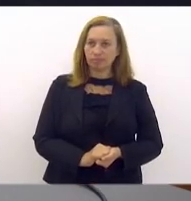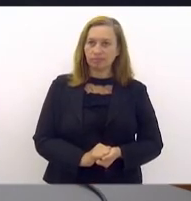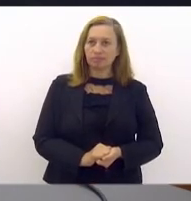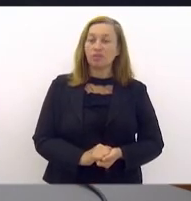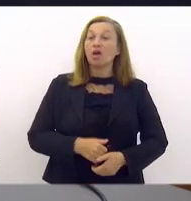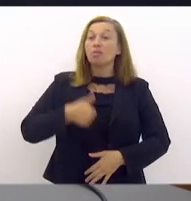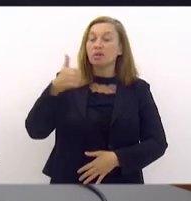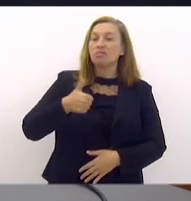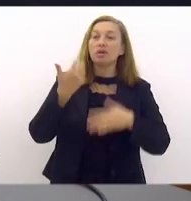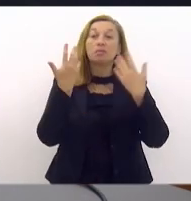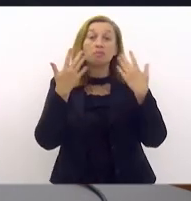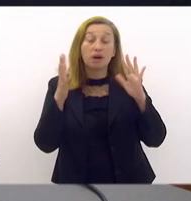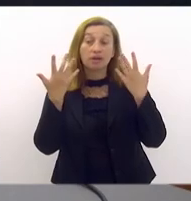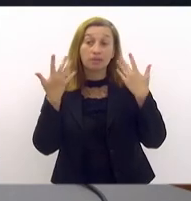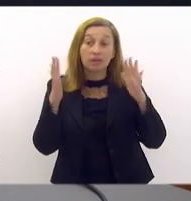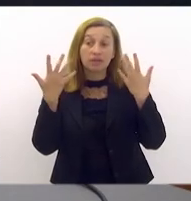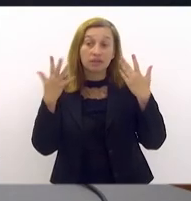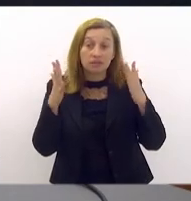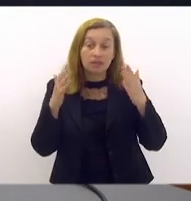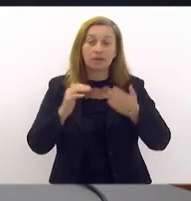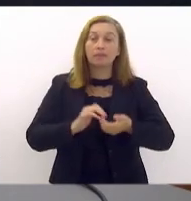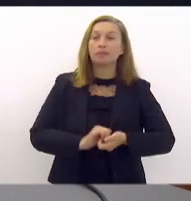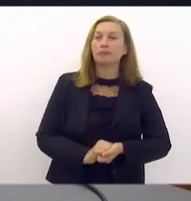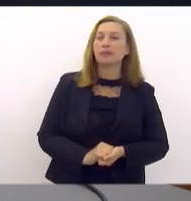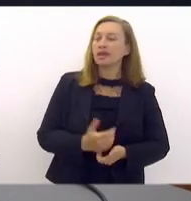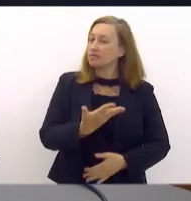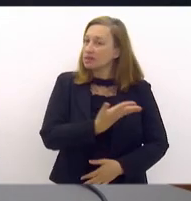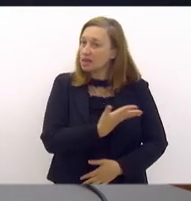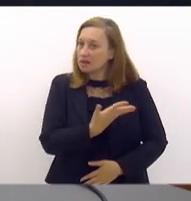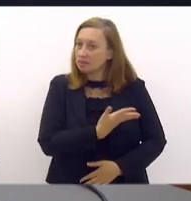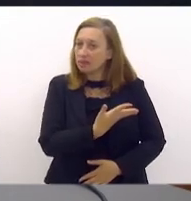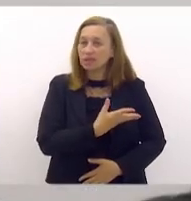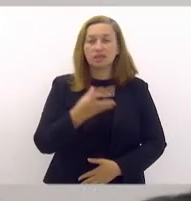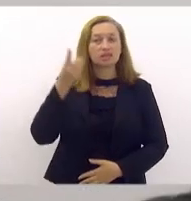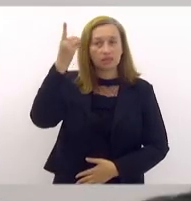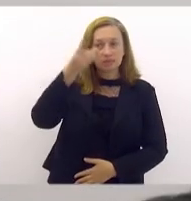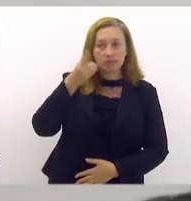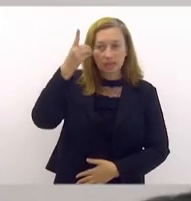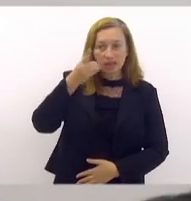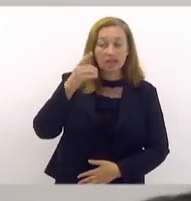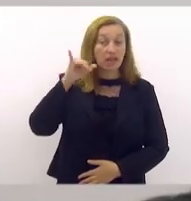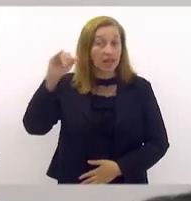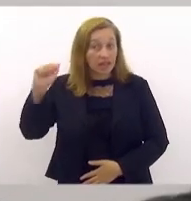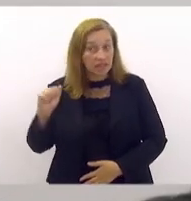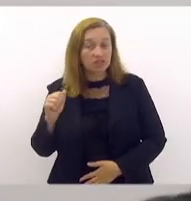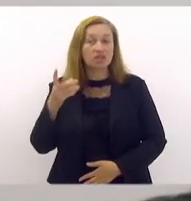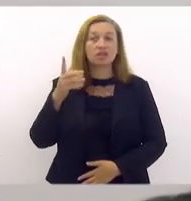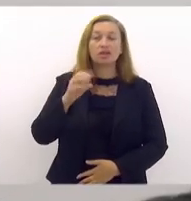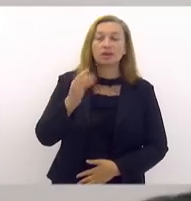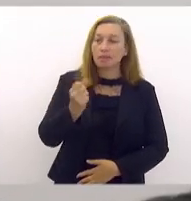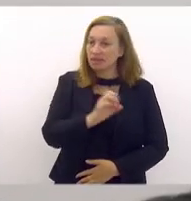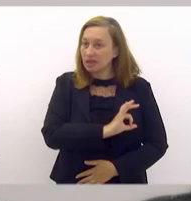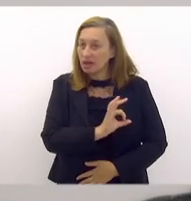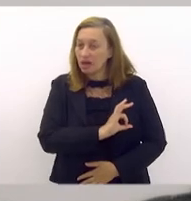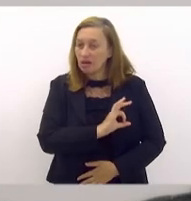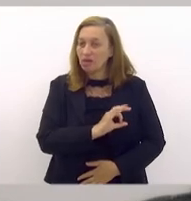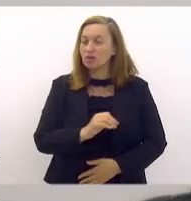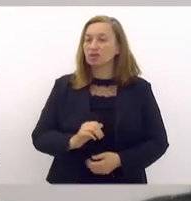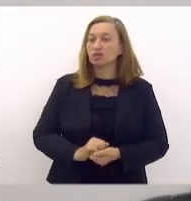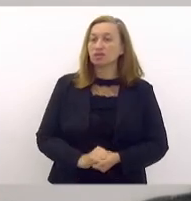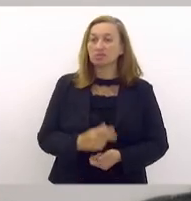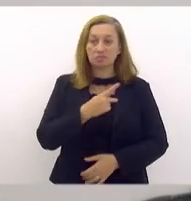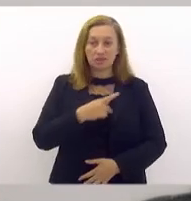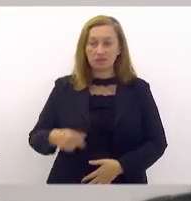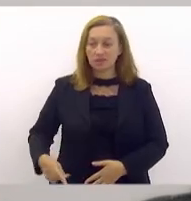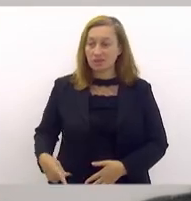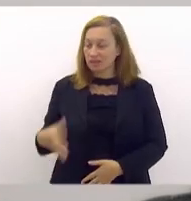Primeiro, saudar aqui as minhas companheiras de parlamento, deputada Índia, deputada Marta, que nos preside. Você está chique